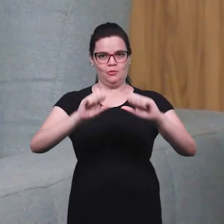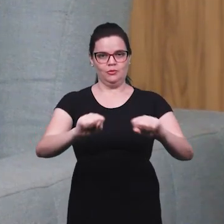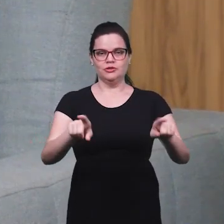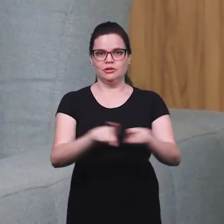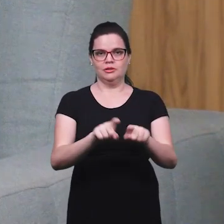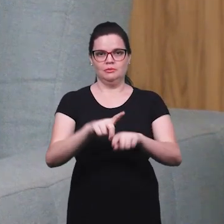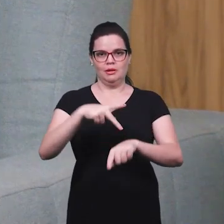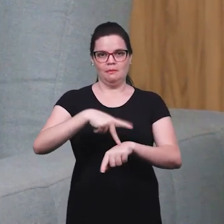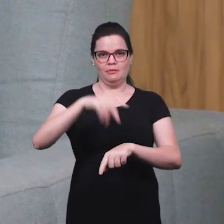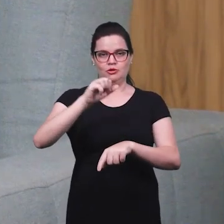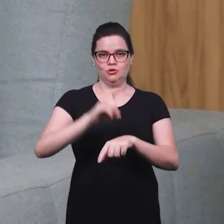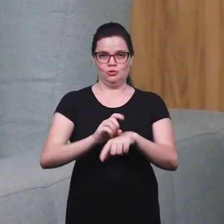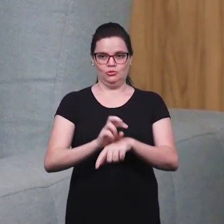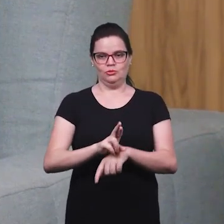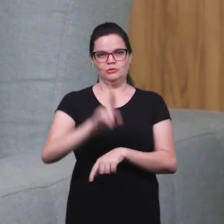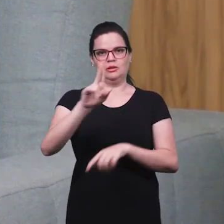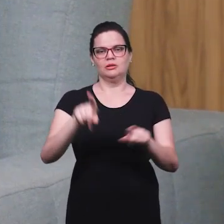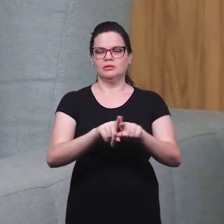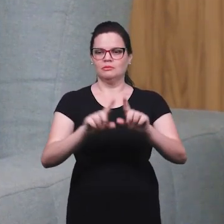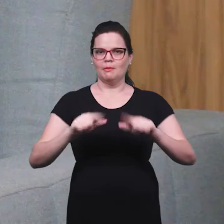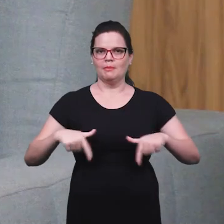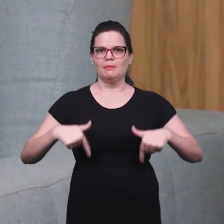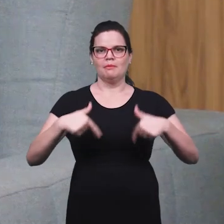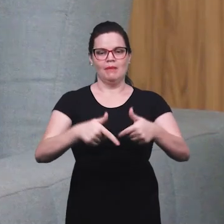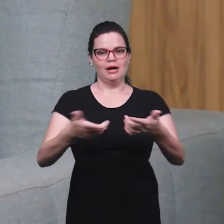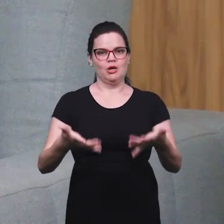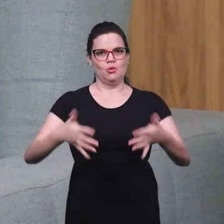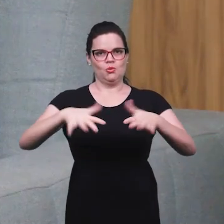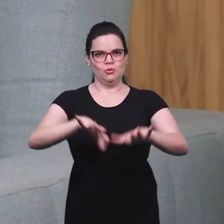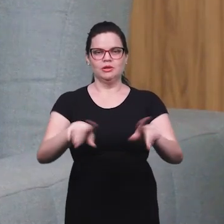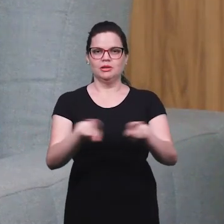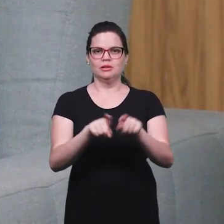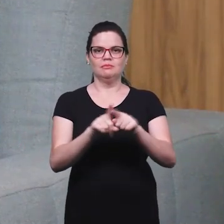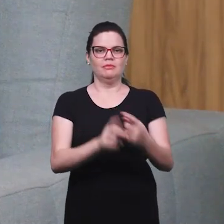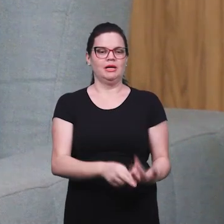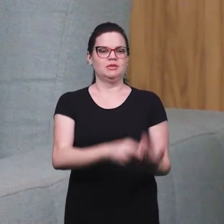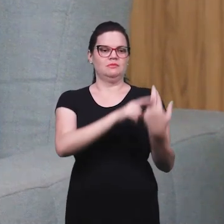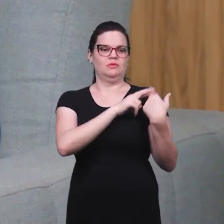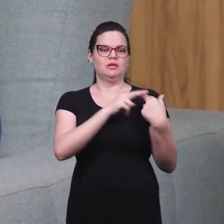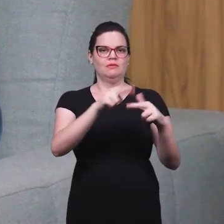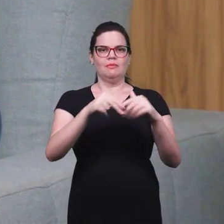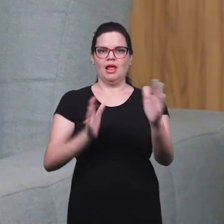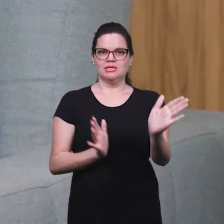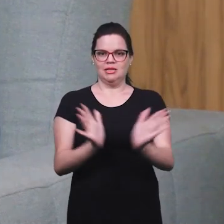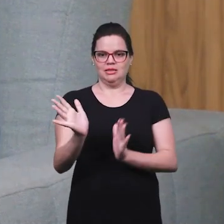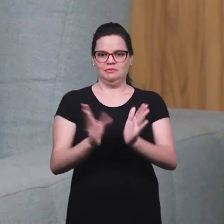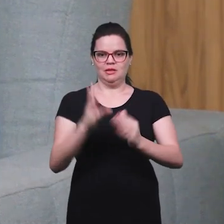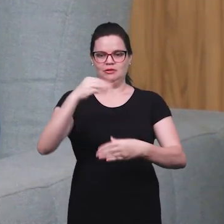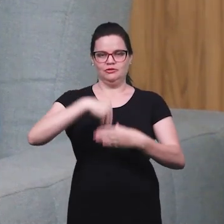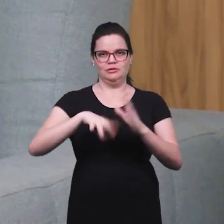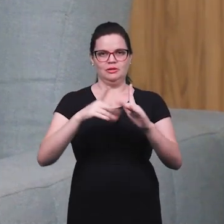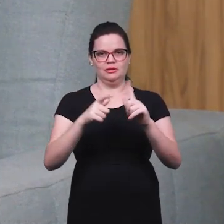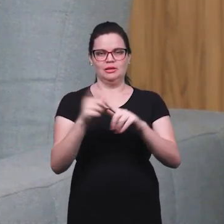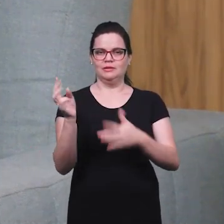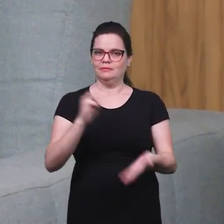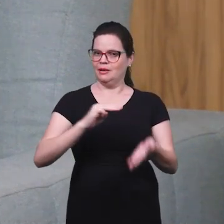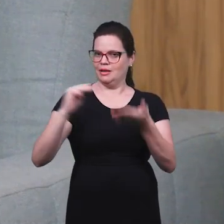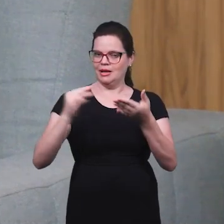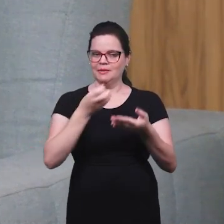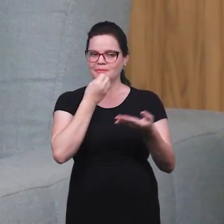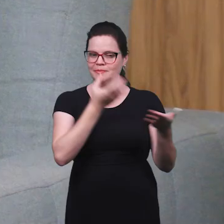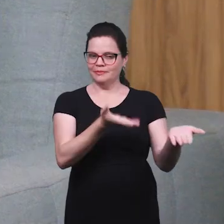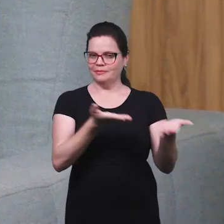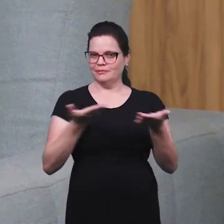educação inclusiva e o pastor responsável do trabalho de acessibilidade na obra. Seja muito